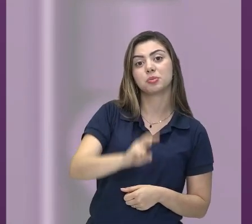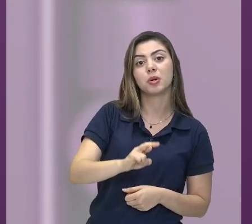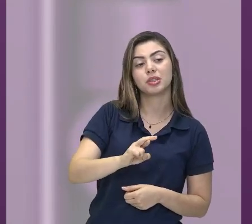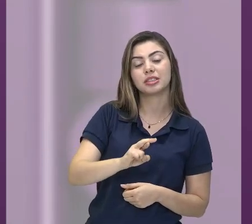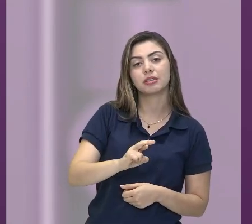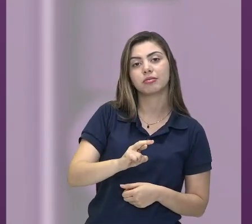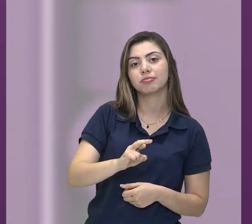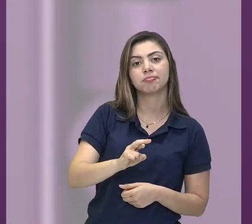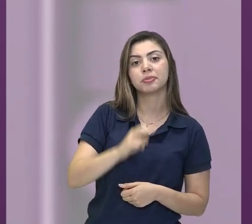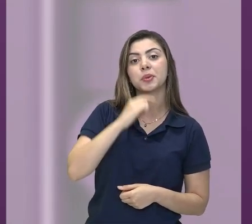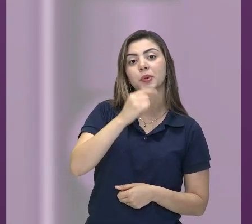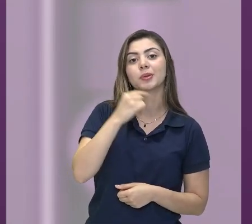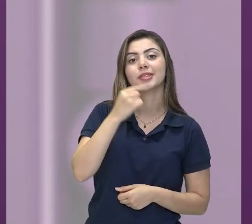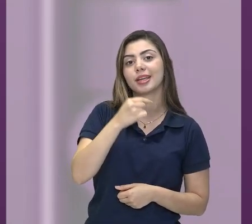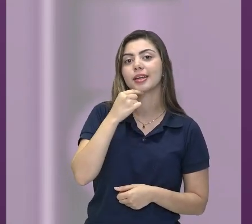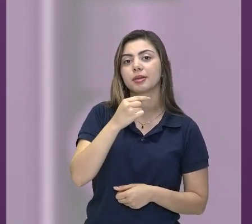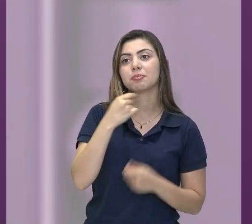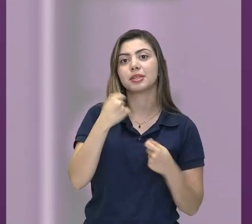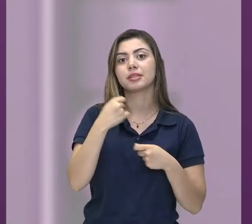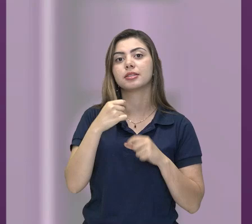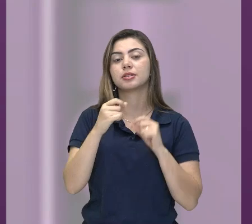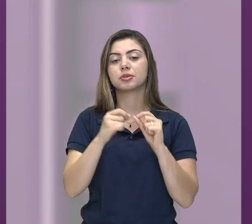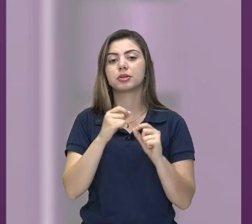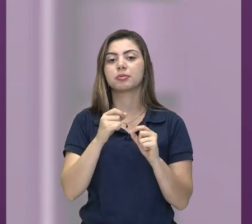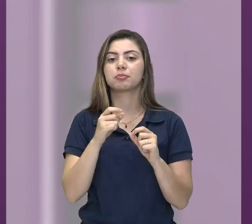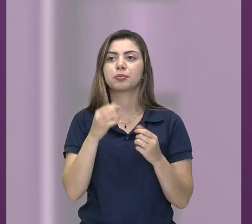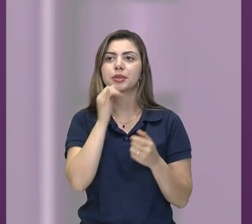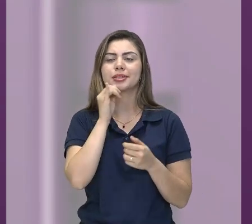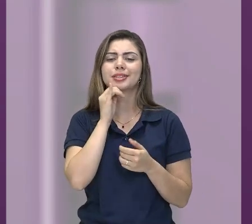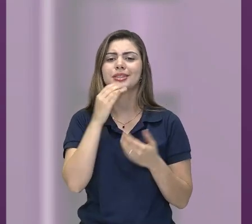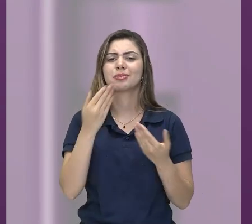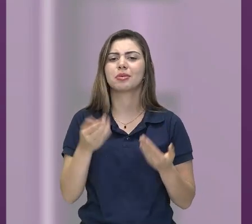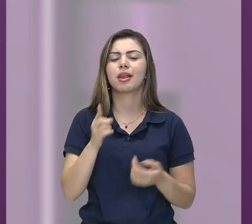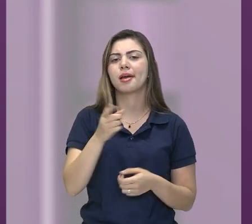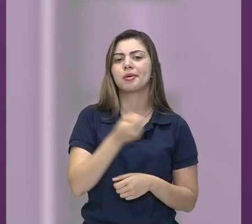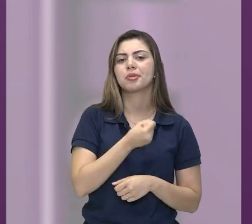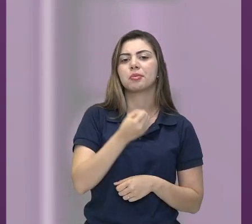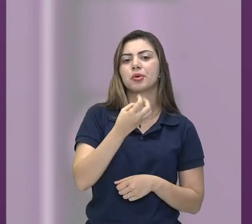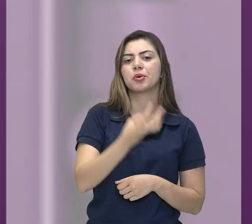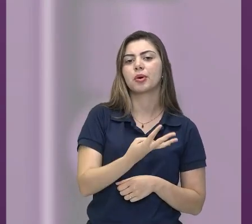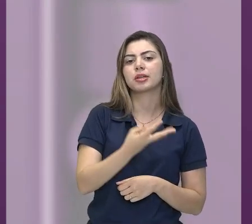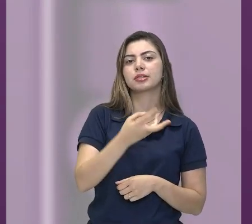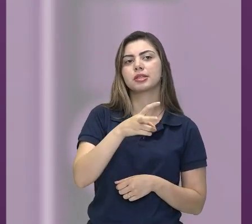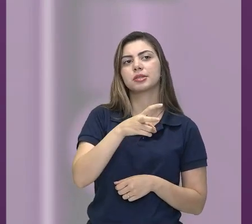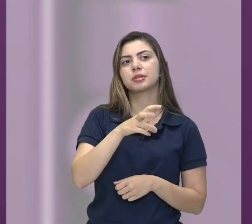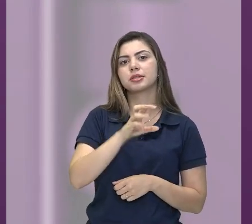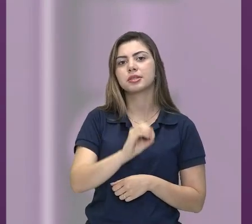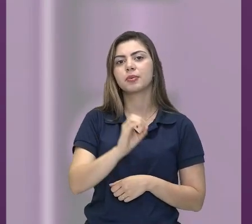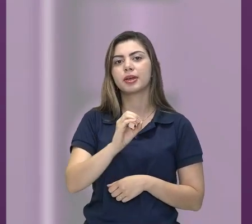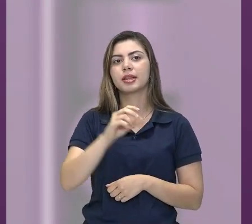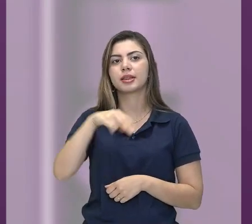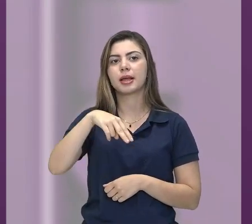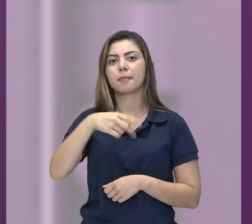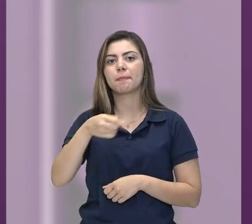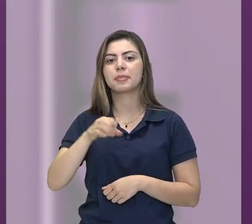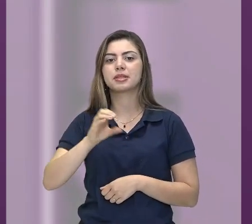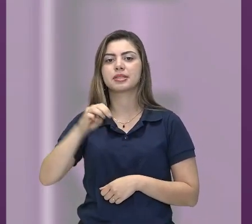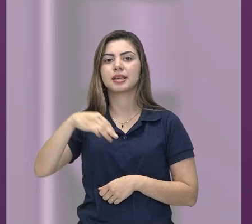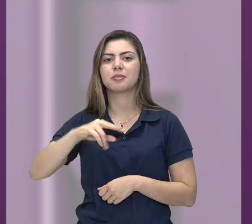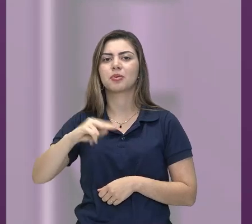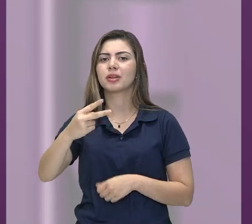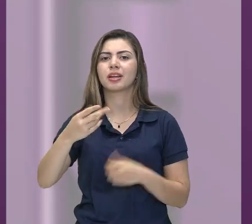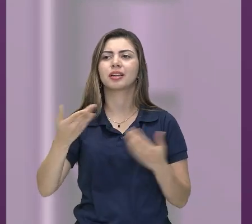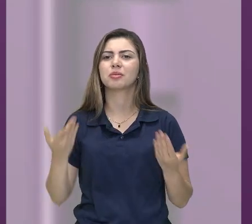Porque você não vai pegar ali os valores, esse valor aí é 450 π centímetros quadrados, isso